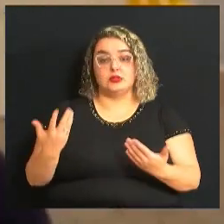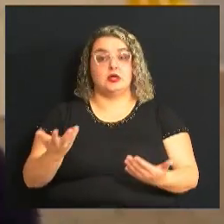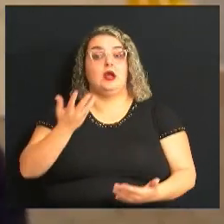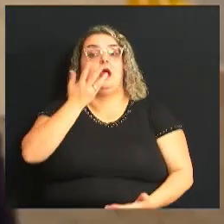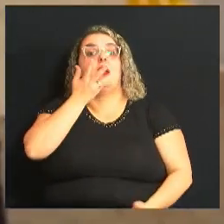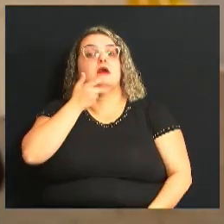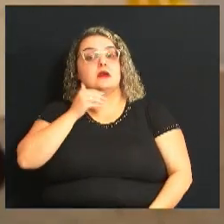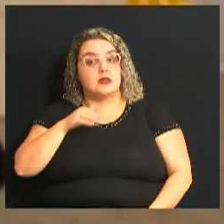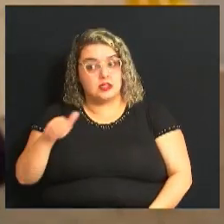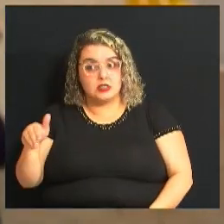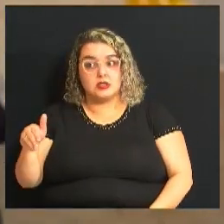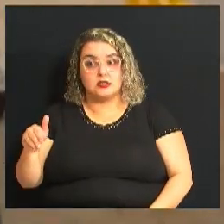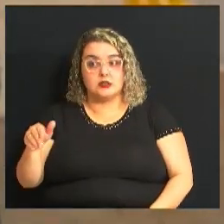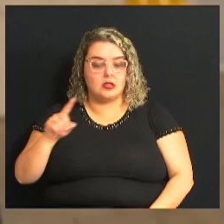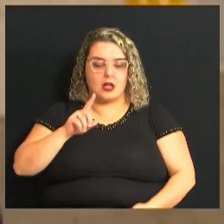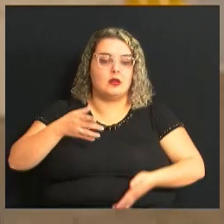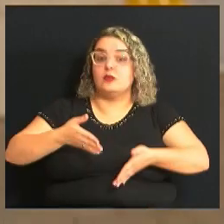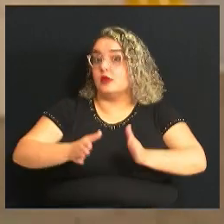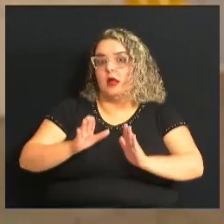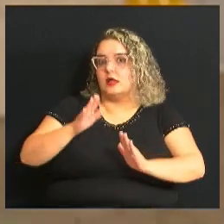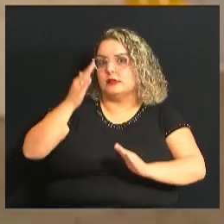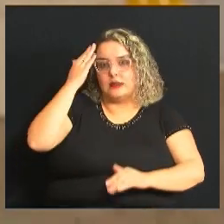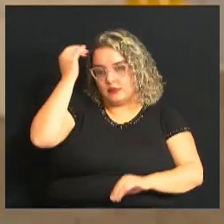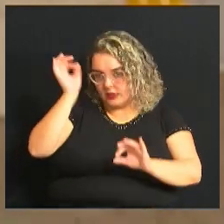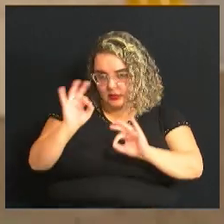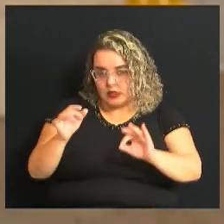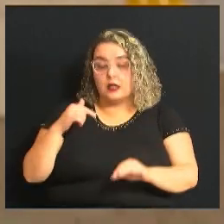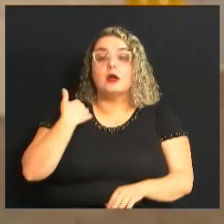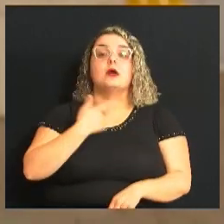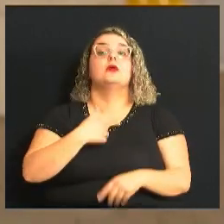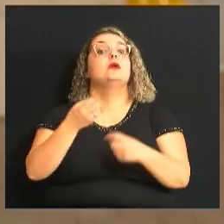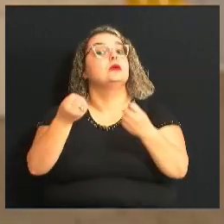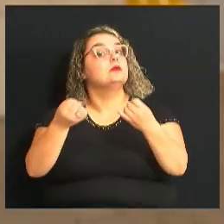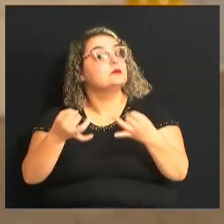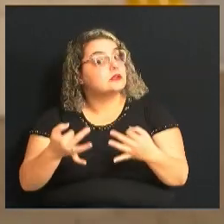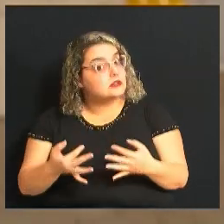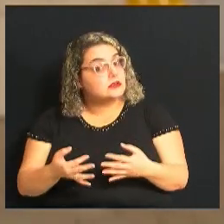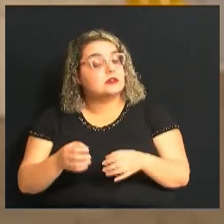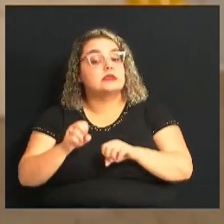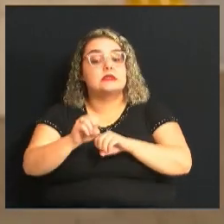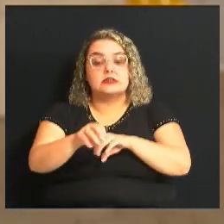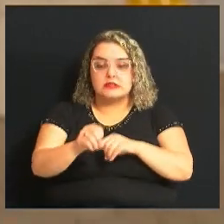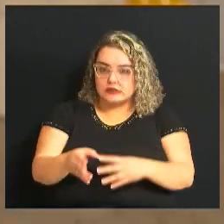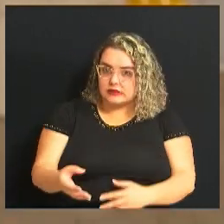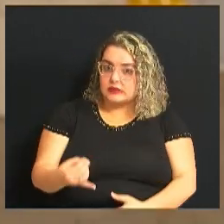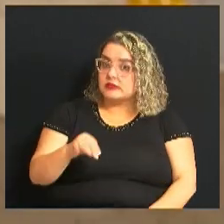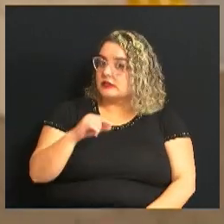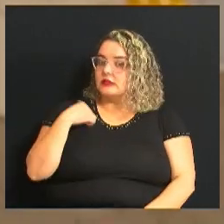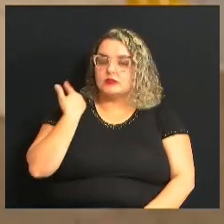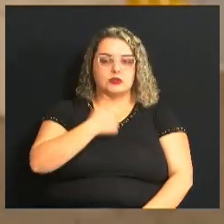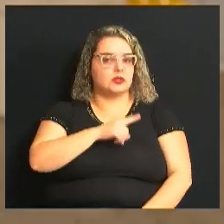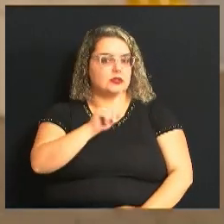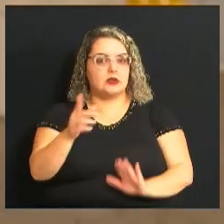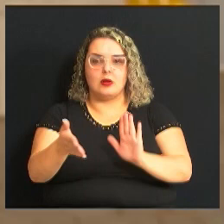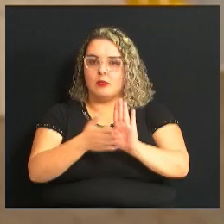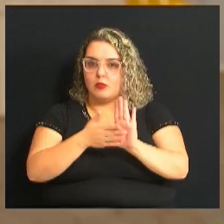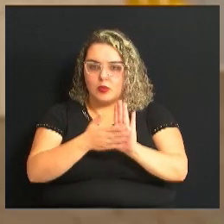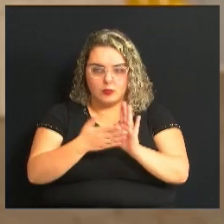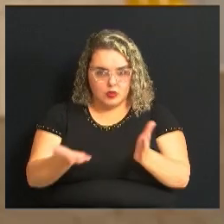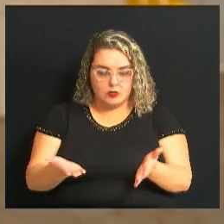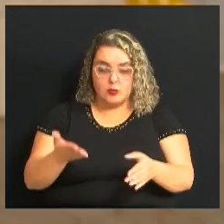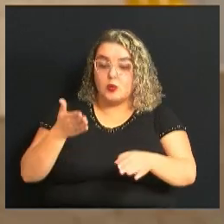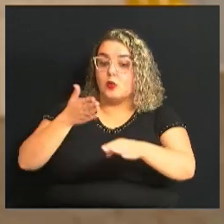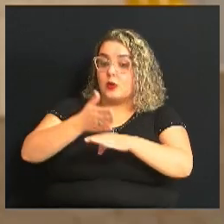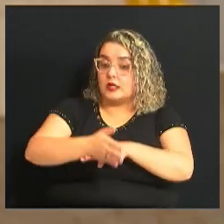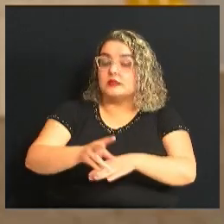criança, ela não nasce sabendo nada. É a gente que tem que orientar, né? Então, se a gente não propõe a eles o acesso à